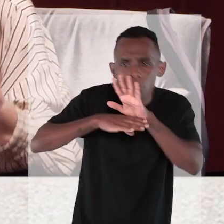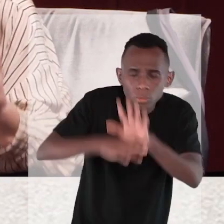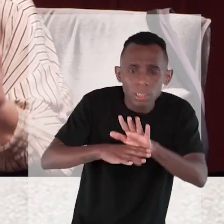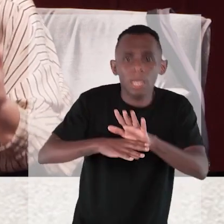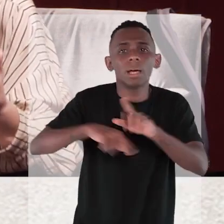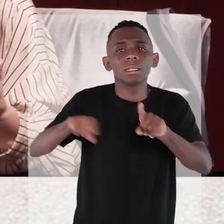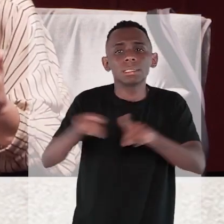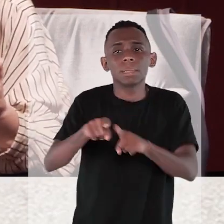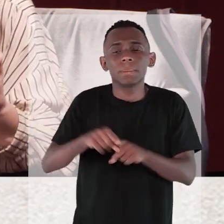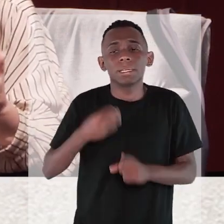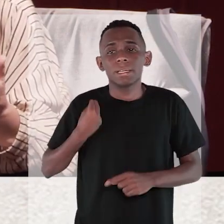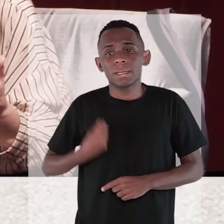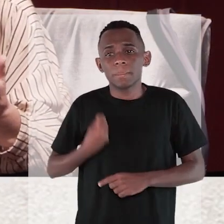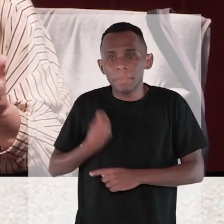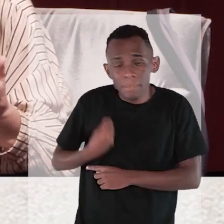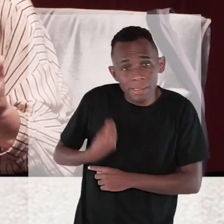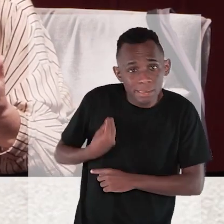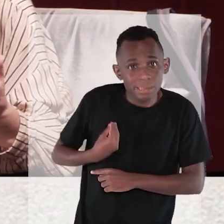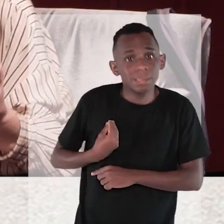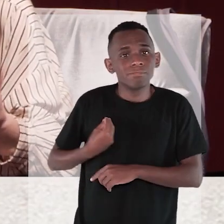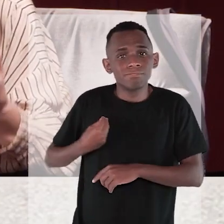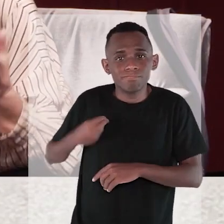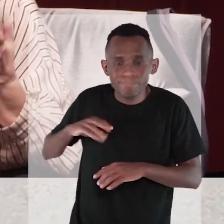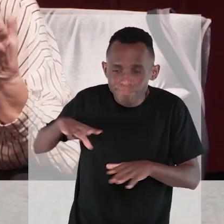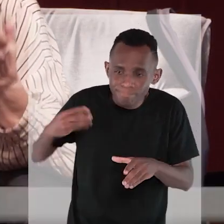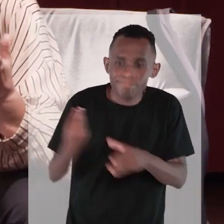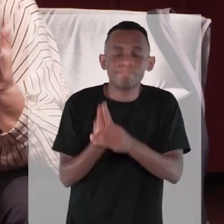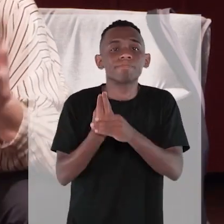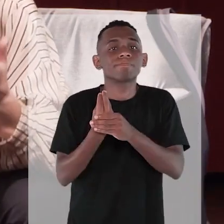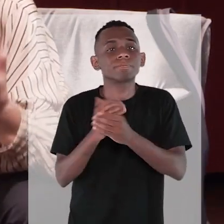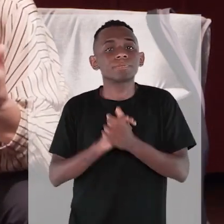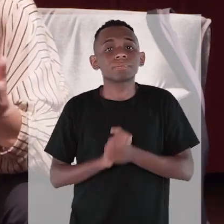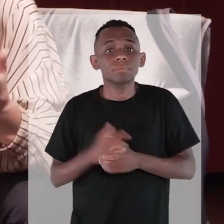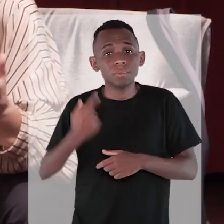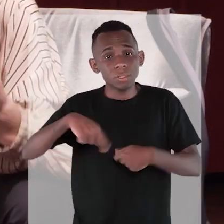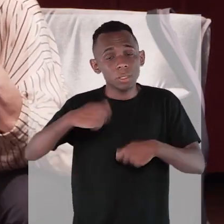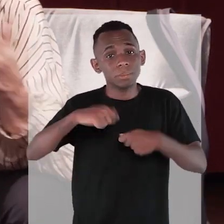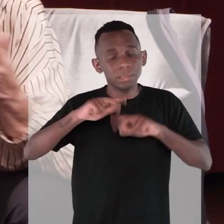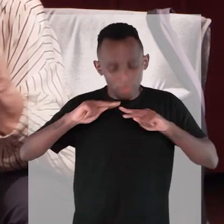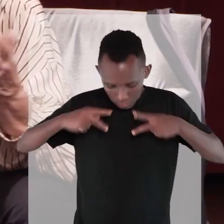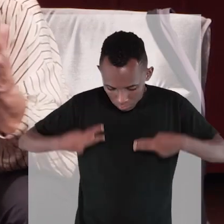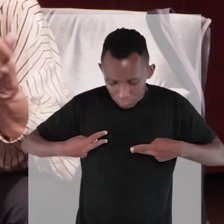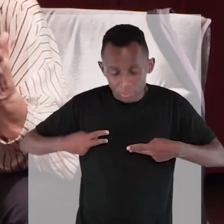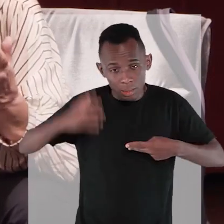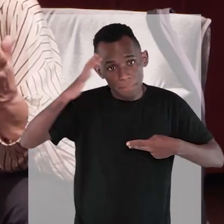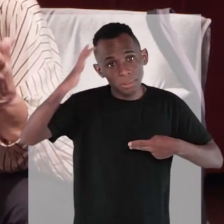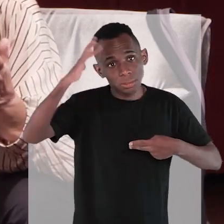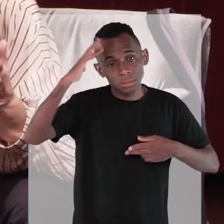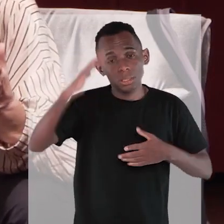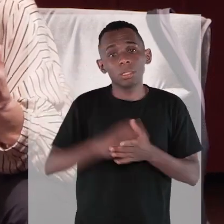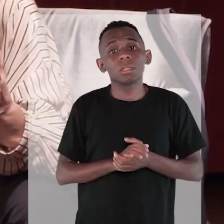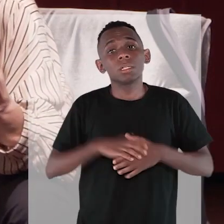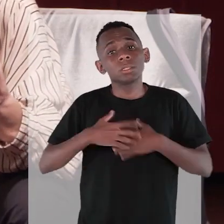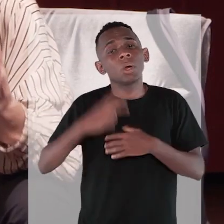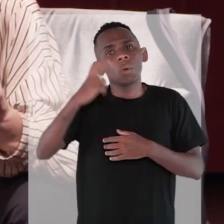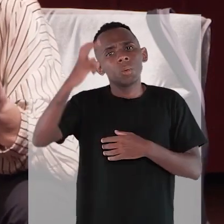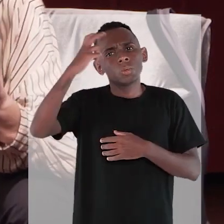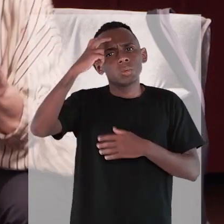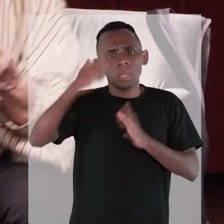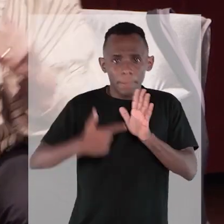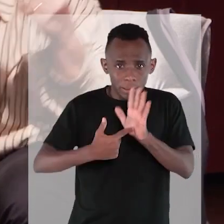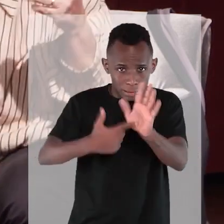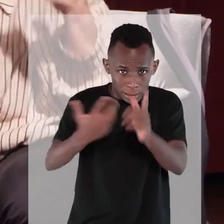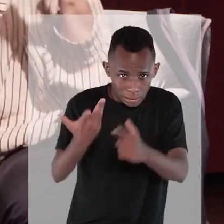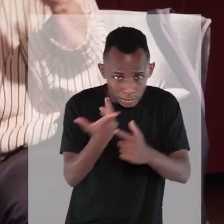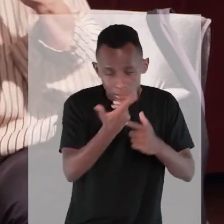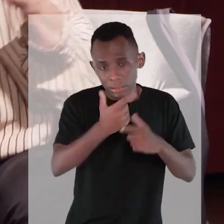pertencimento, nós temos que nos imaginar, né? A cultura brasileira, nas suas diferentes manifestações, ela